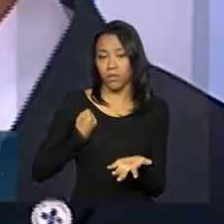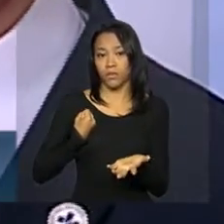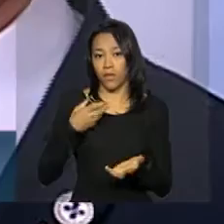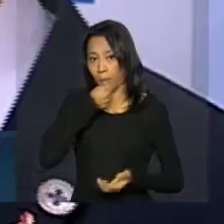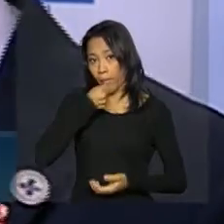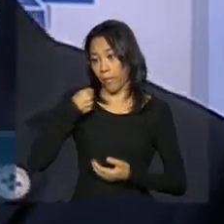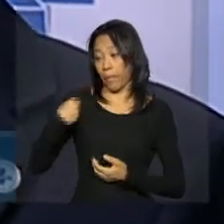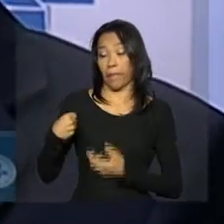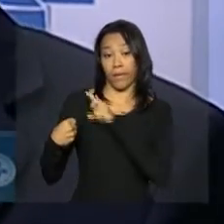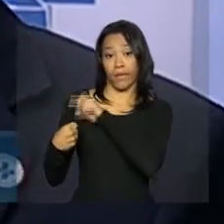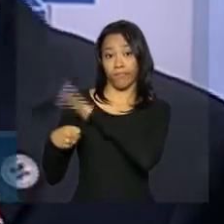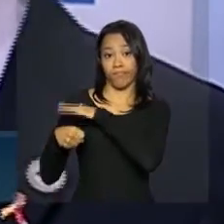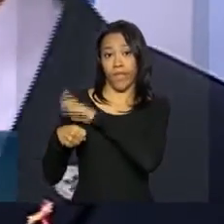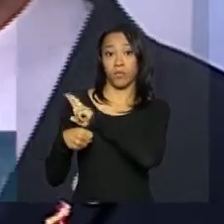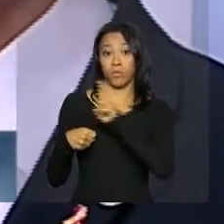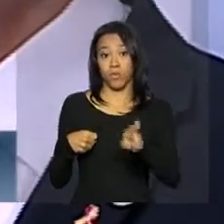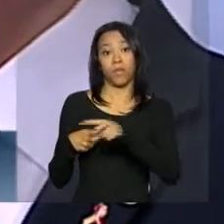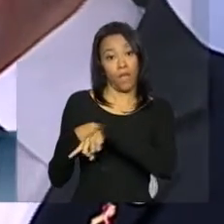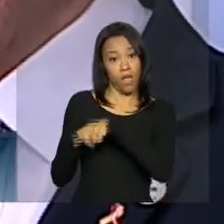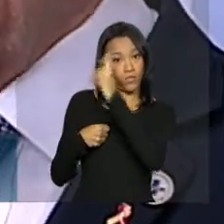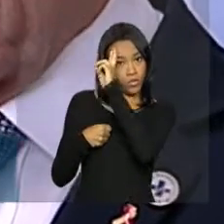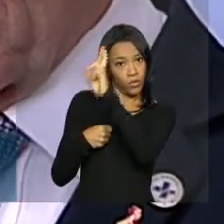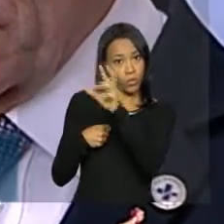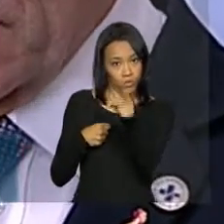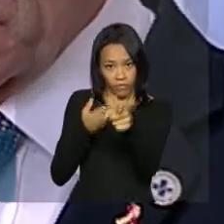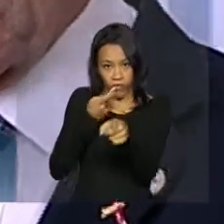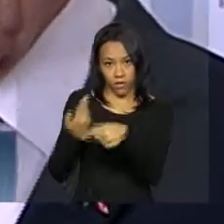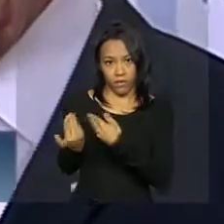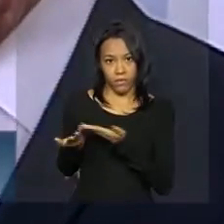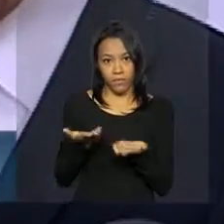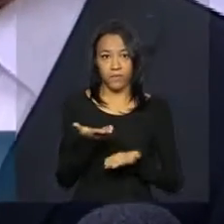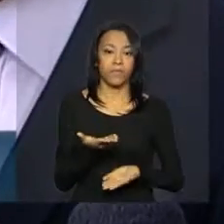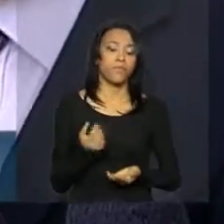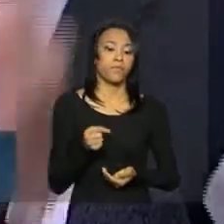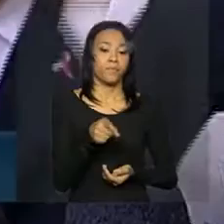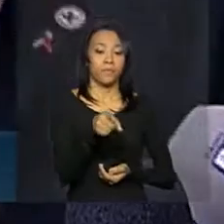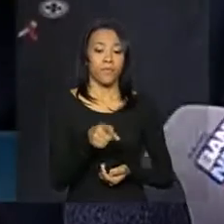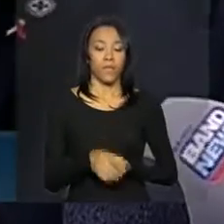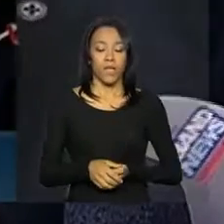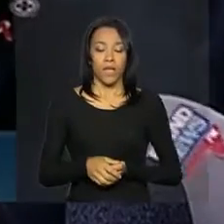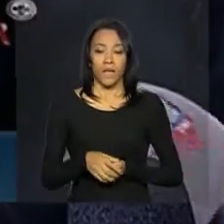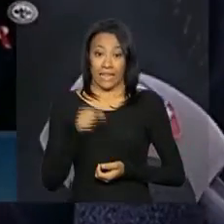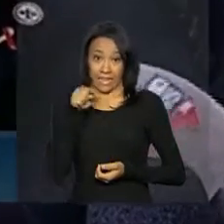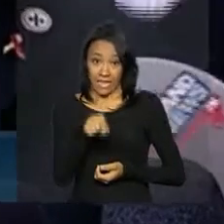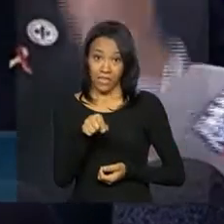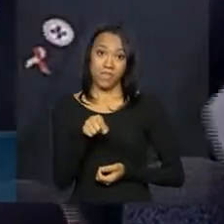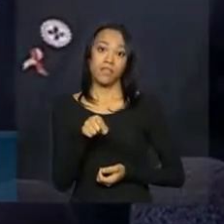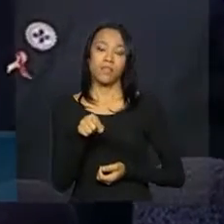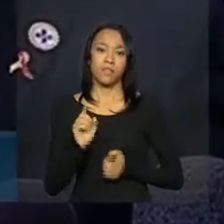pergunta aqui, que ele é o diretor do departamento. Fábio, responde aqui. Nesse caso específico, a